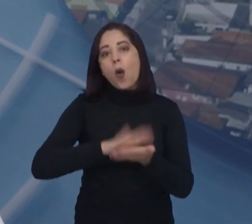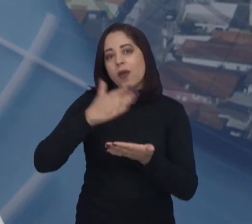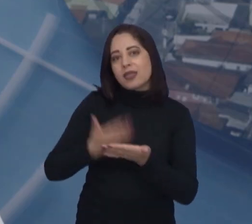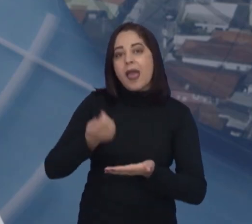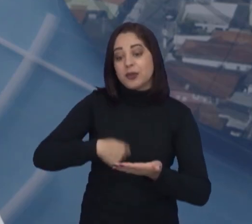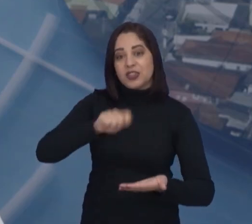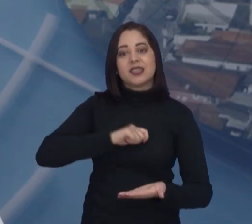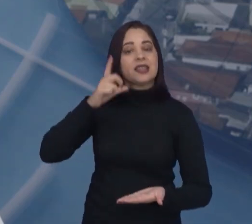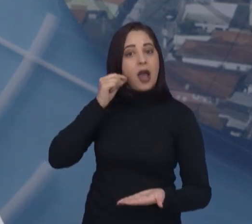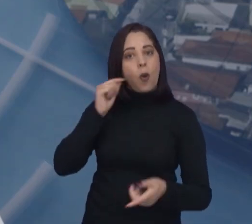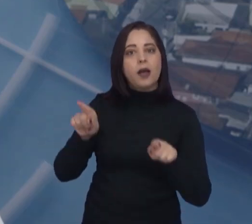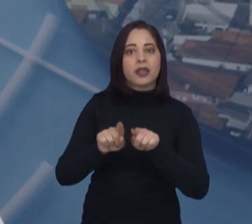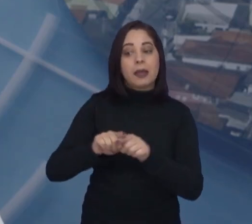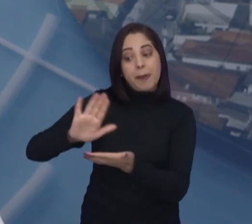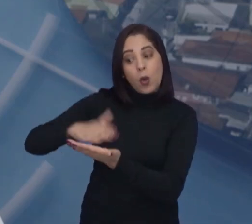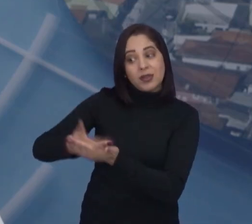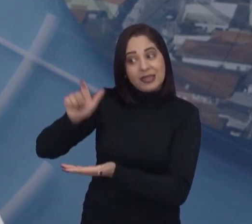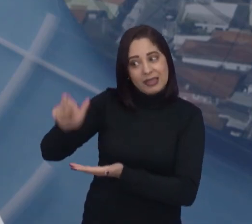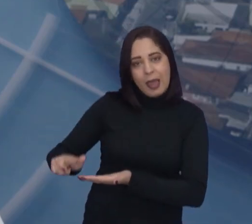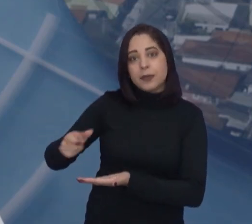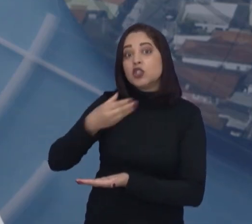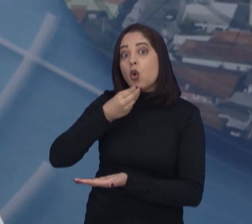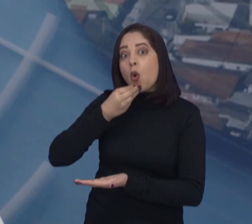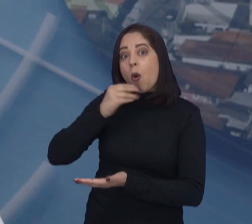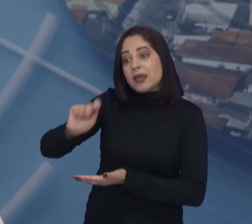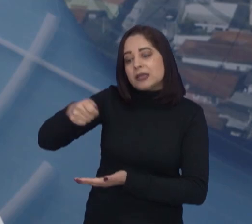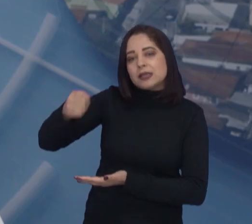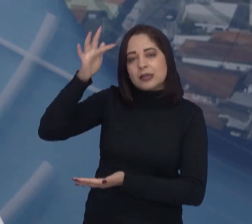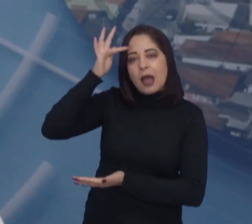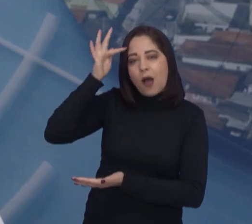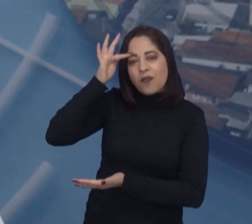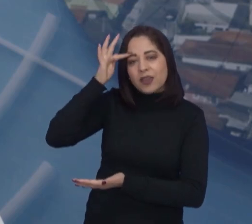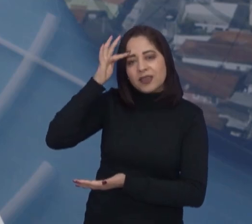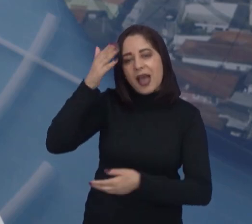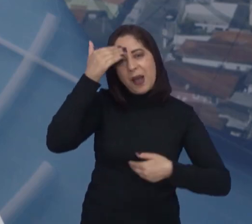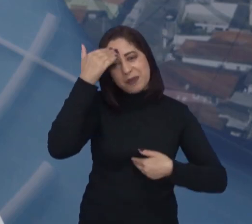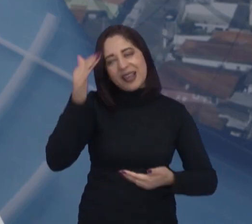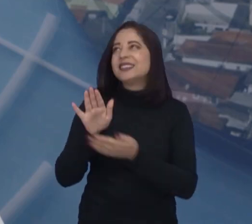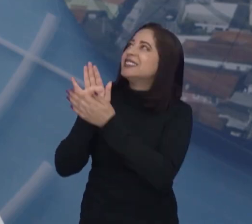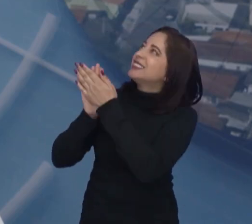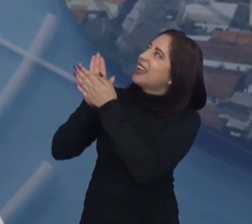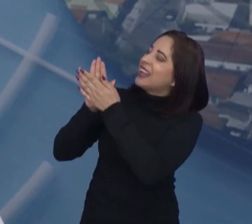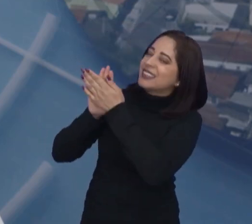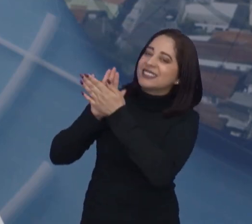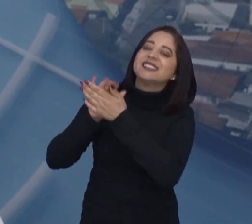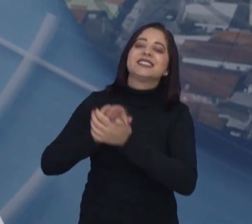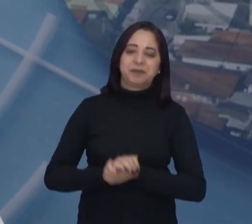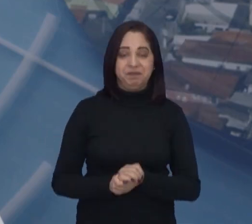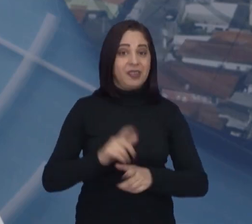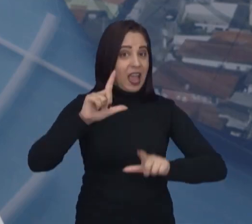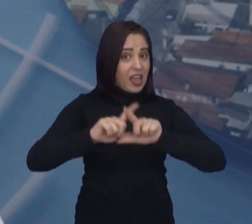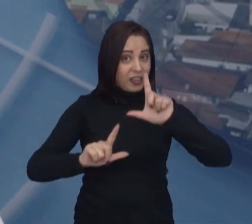Fernando, intérpretes de Libras, que estiveram com a gente no Diálogos de hoje. Obrigada, viu, gente? A TV Câmara, né, prezando